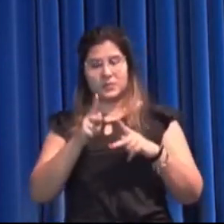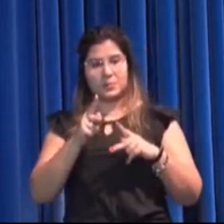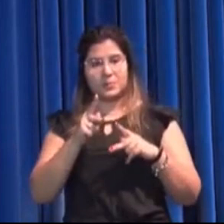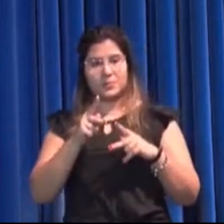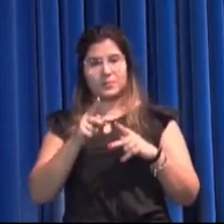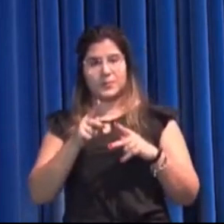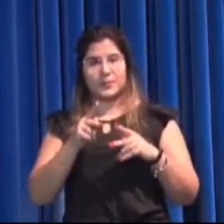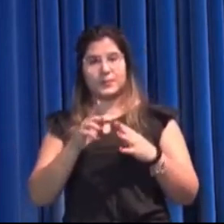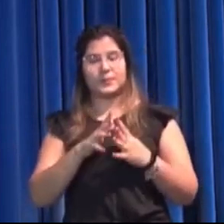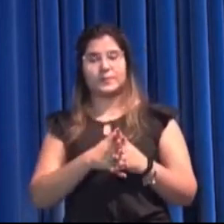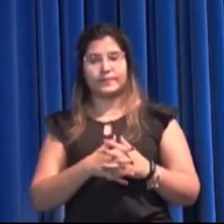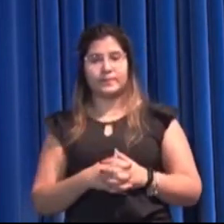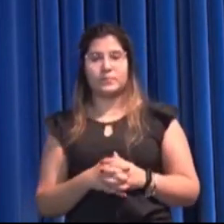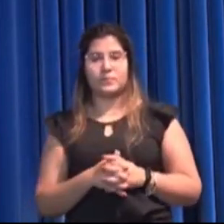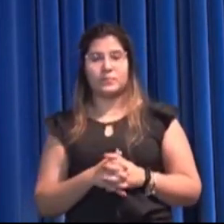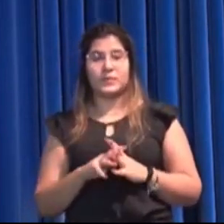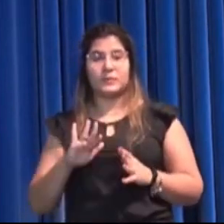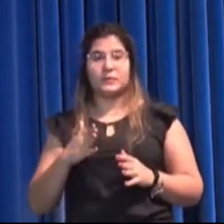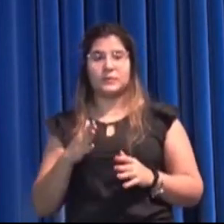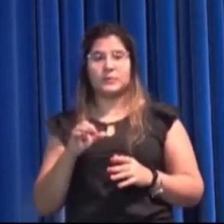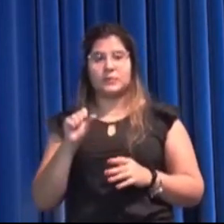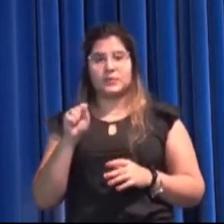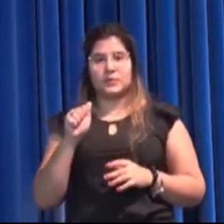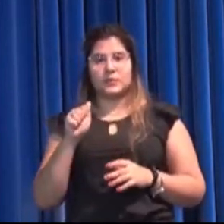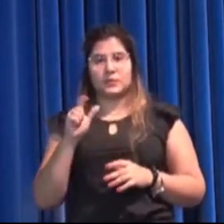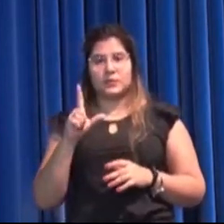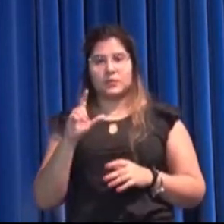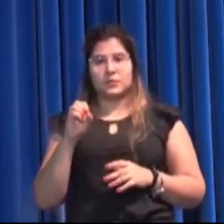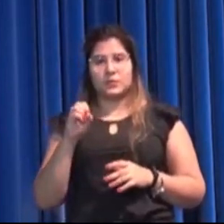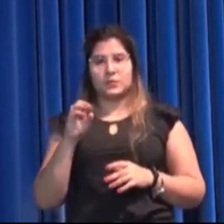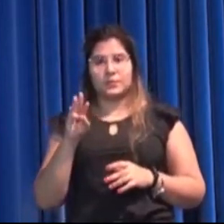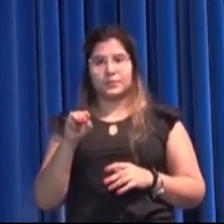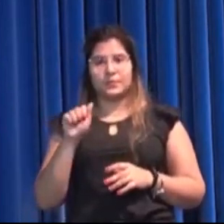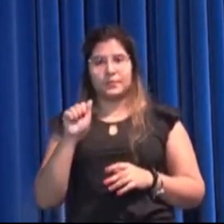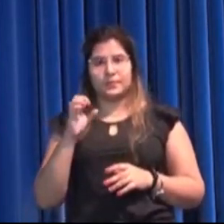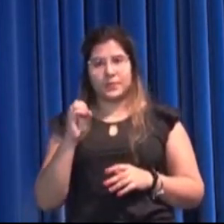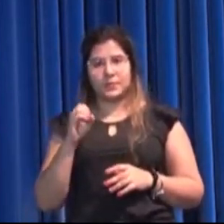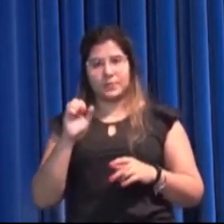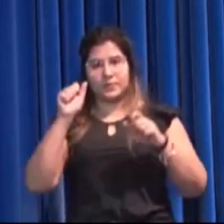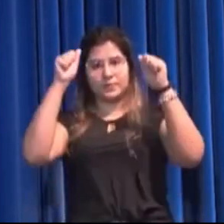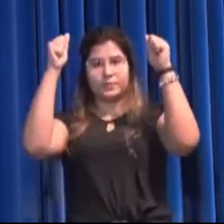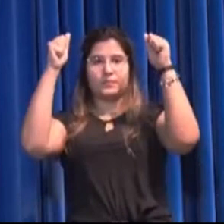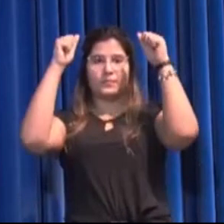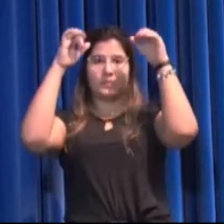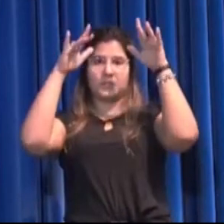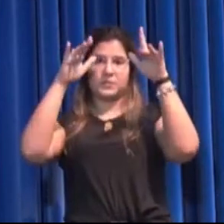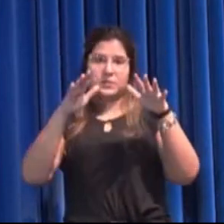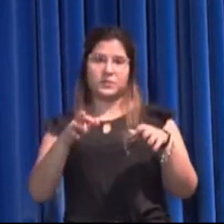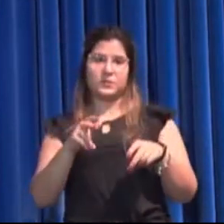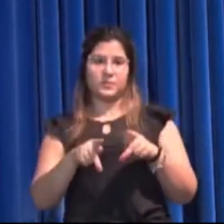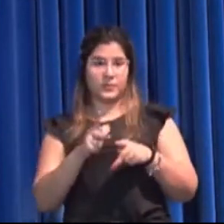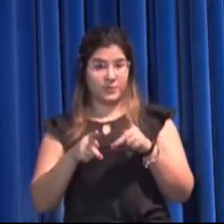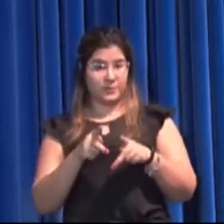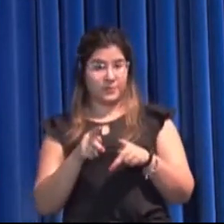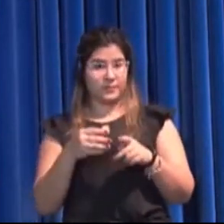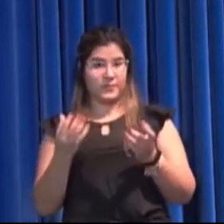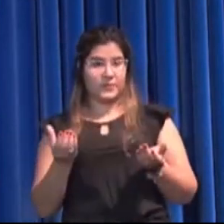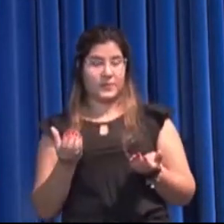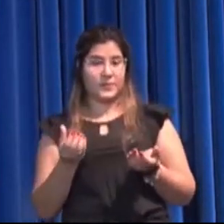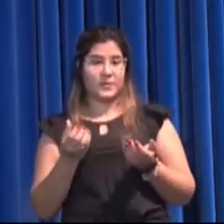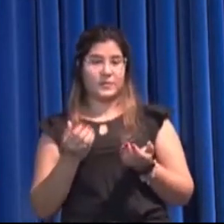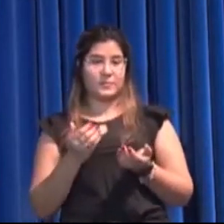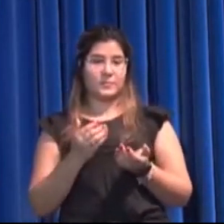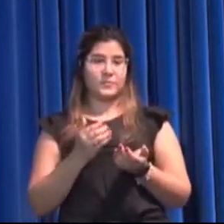dos ministros. Então Salomão abençoou o povo. E agora eu quero compartilhar com vocês um texto